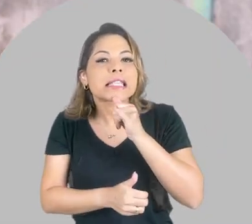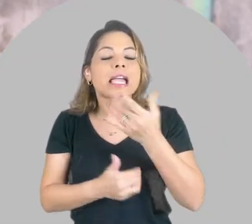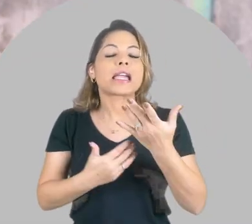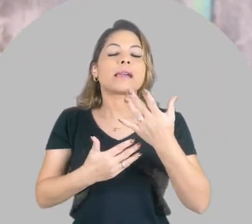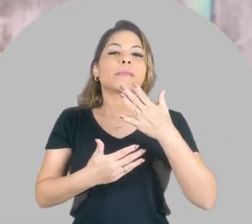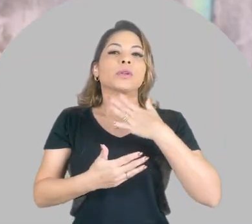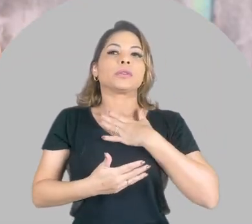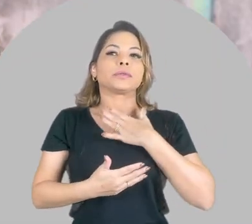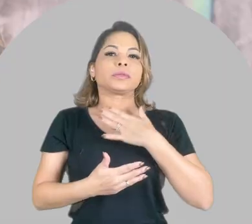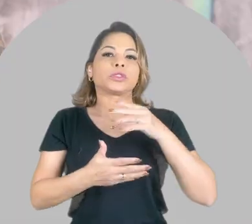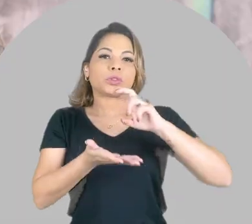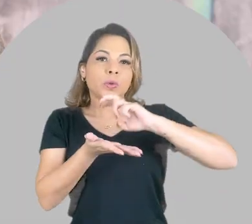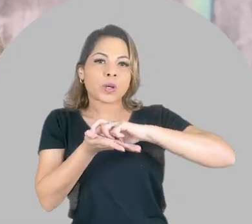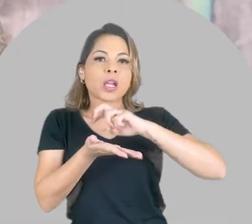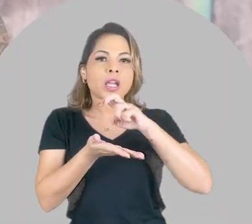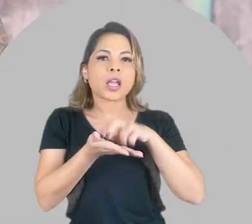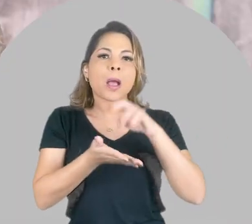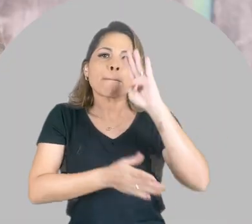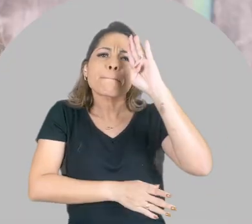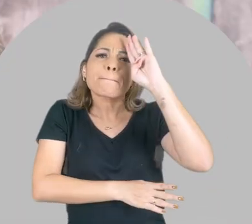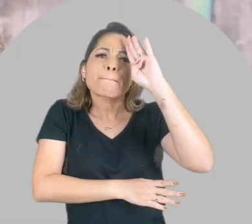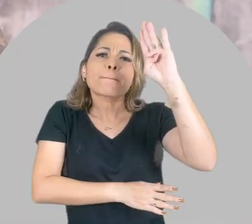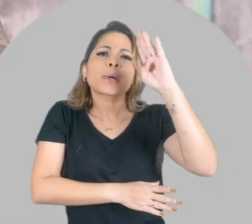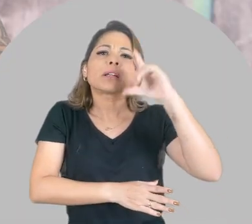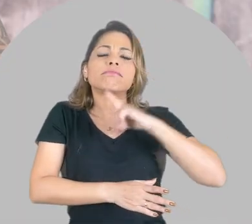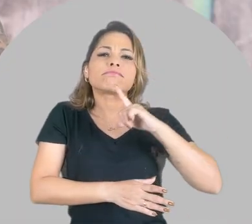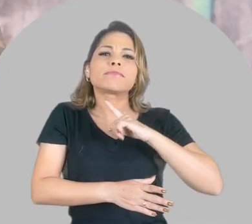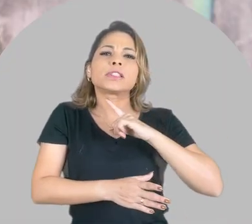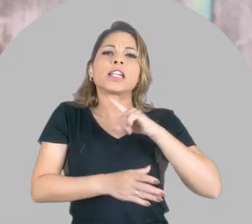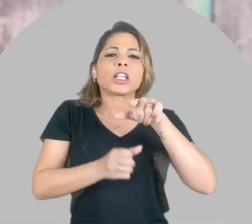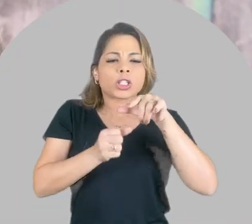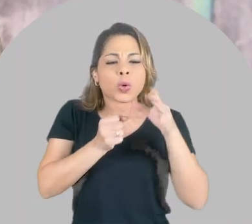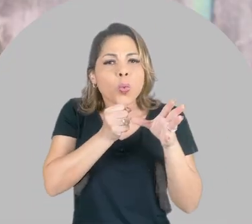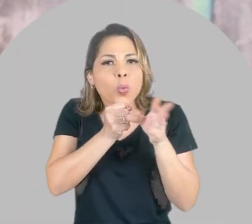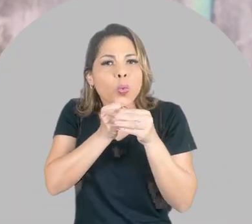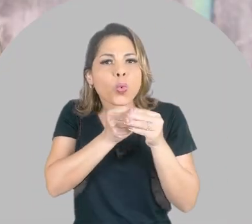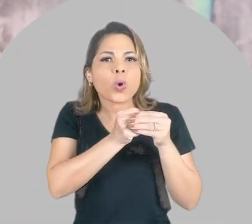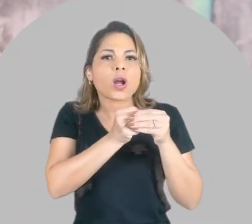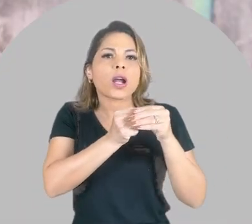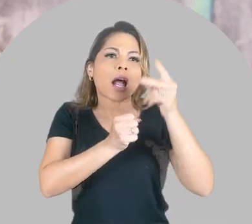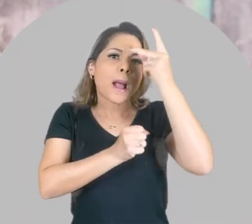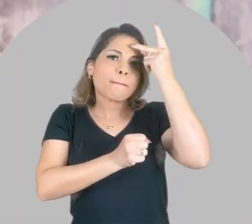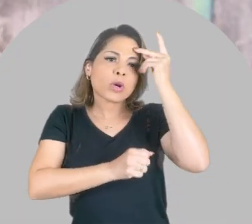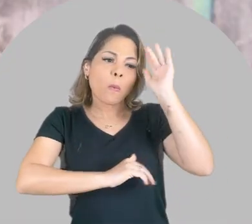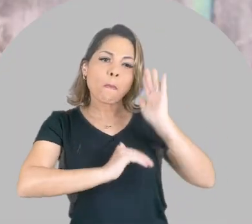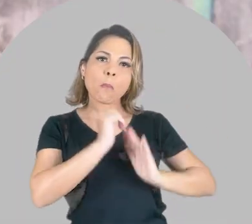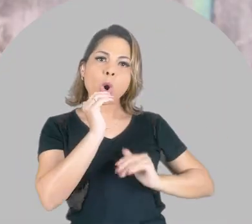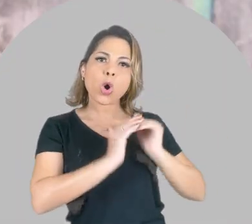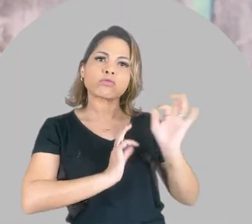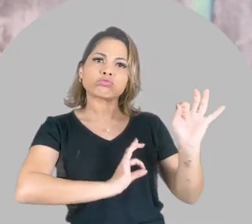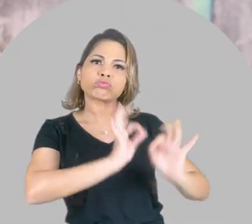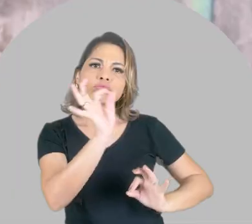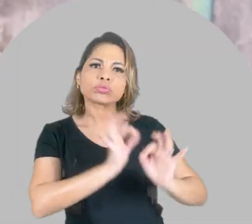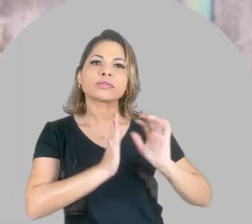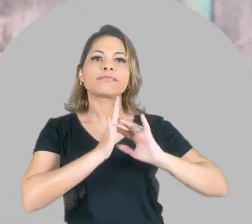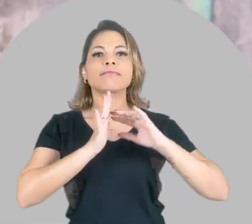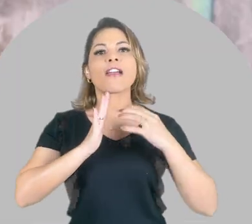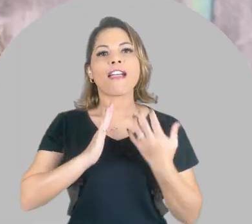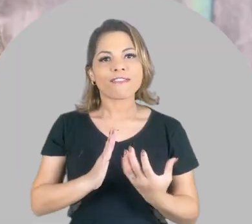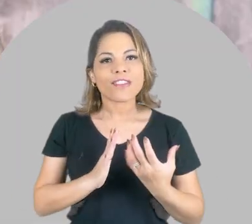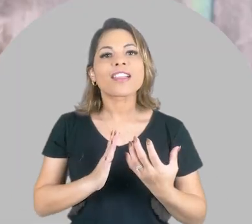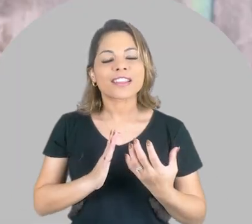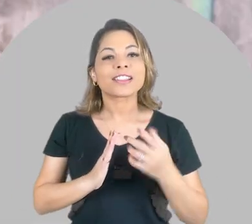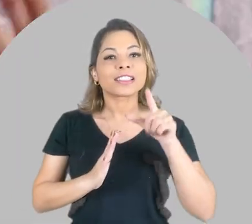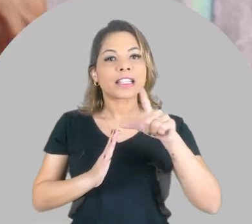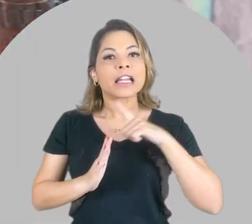Por exemplo, a gente, no hip hop principalmente, a gente agrega muito conhecimento ao produtor cultural,